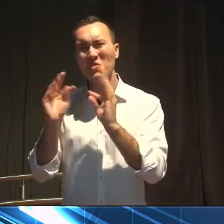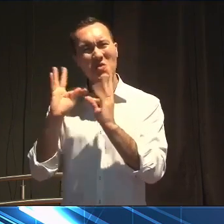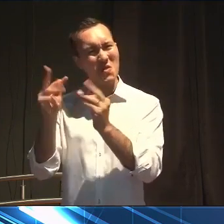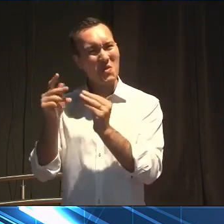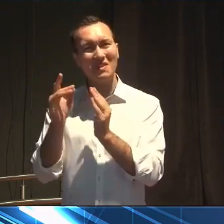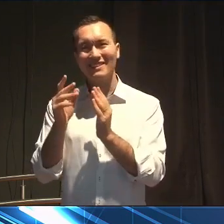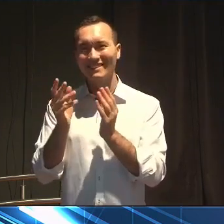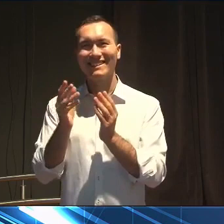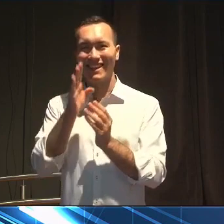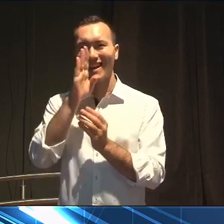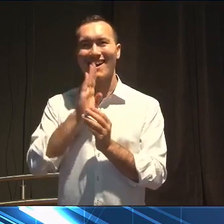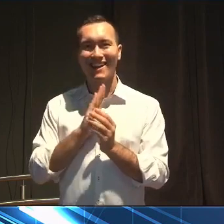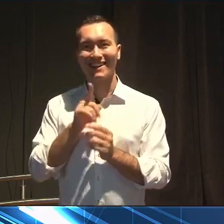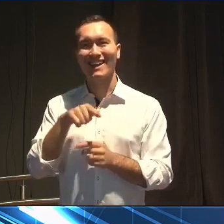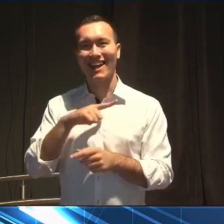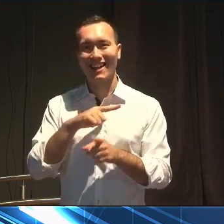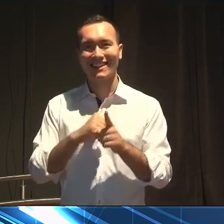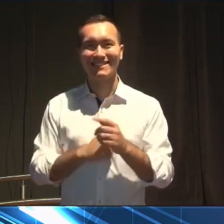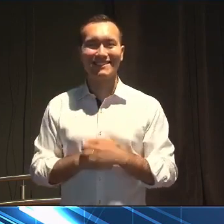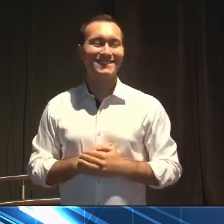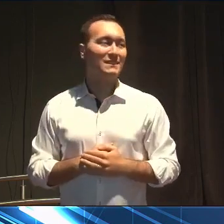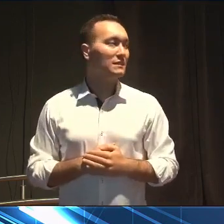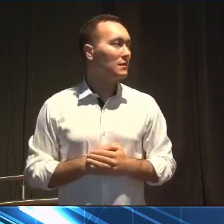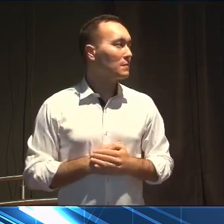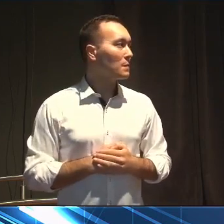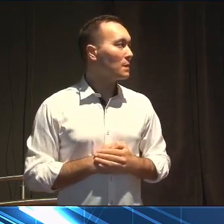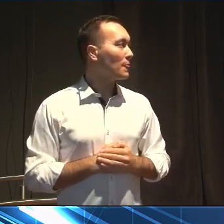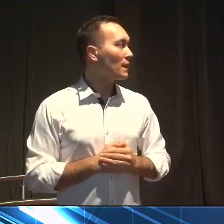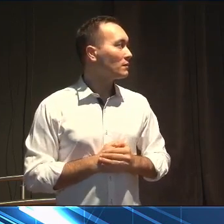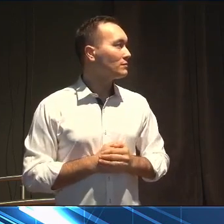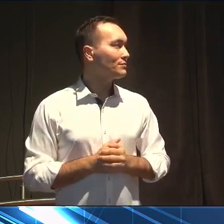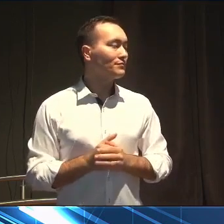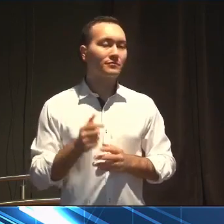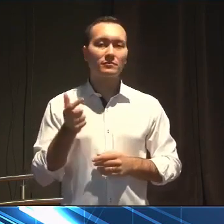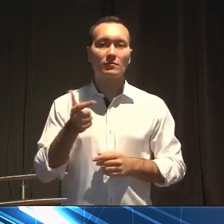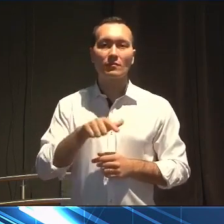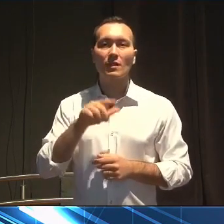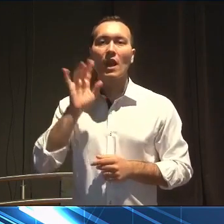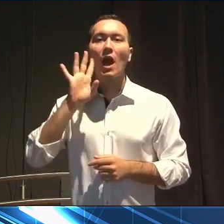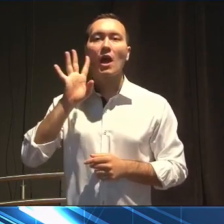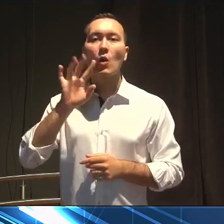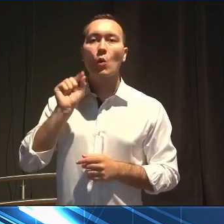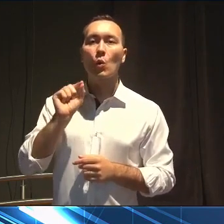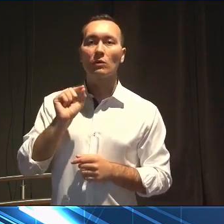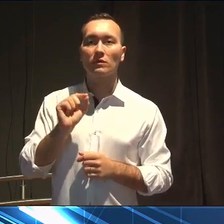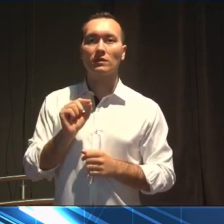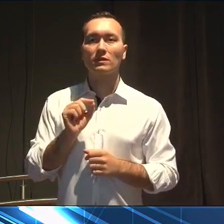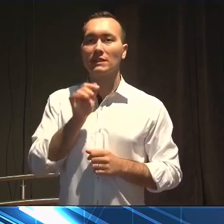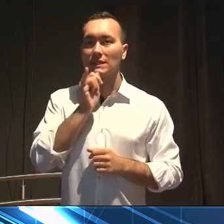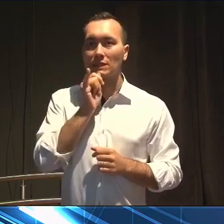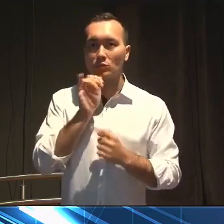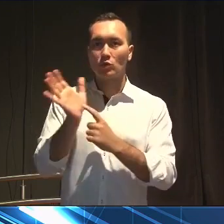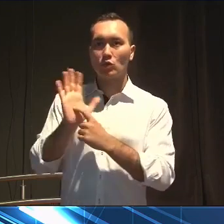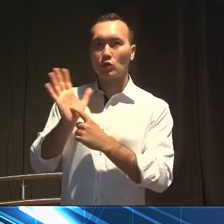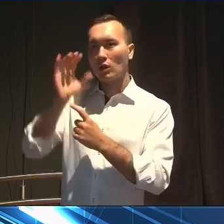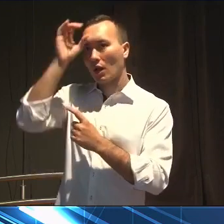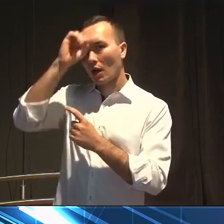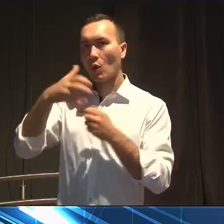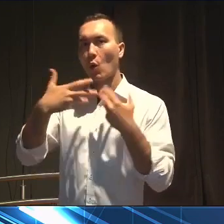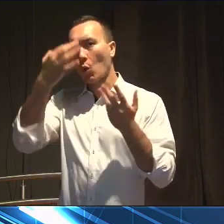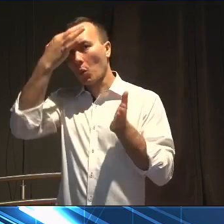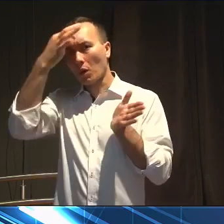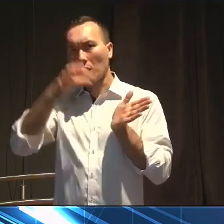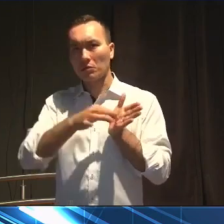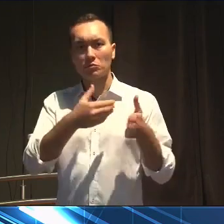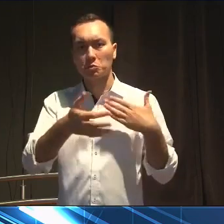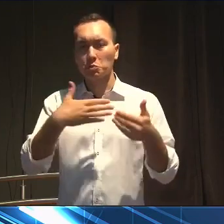para trabalhar com tecnologia e a parte legal para os desenvolvedores, tanto faz para IA, ou machine learning, ou essas tecnologias que eu